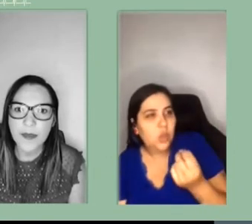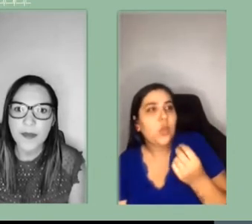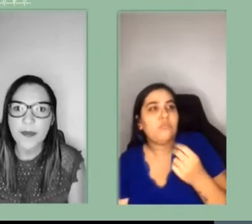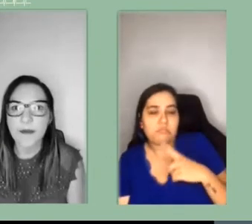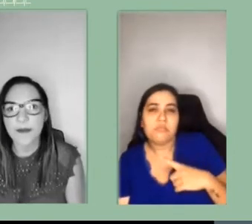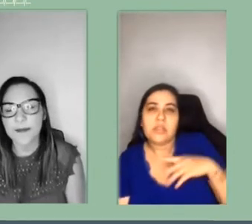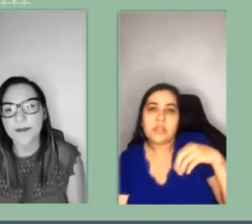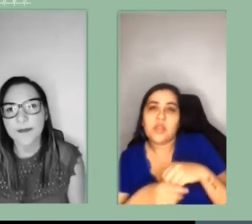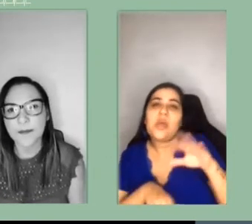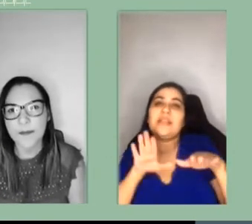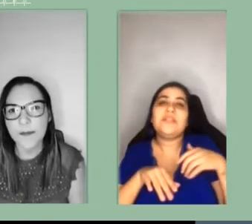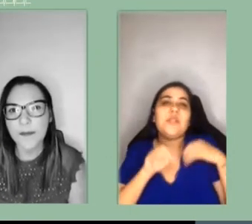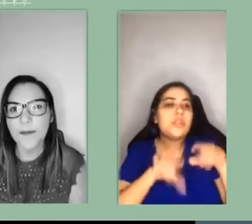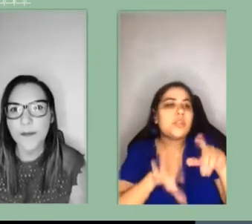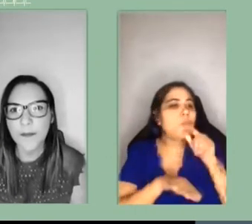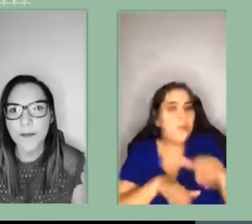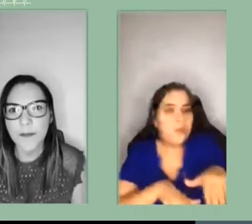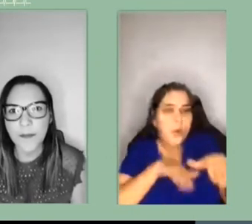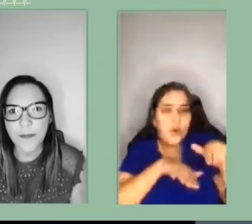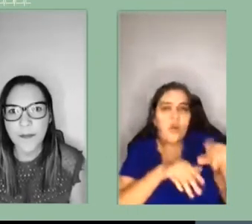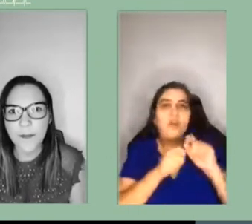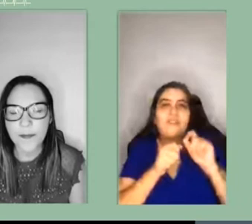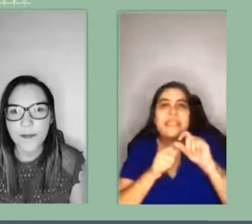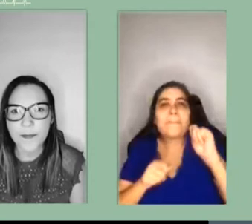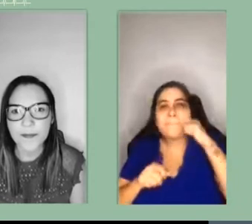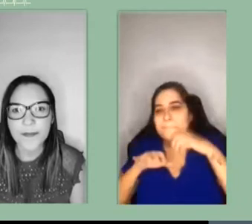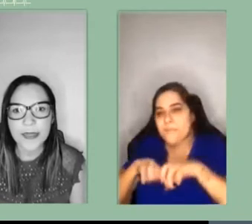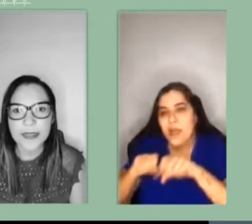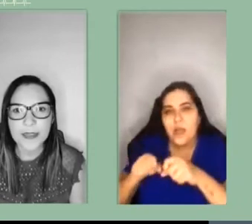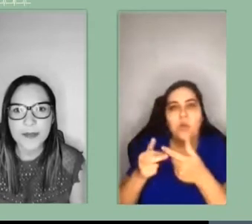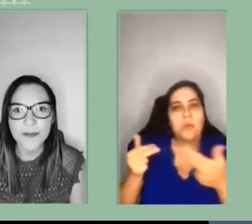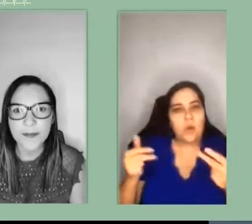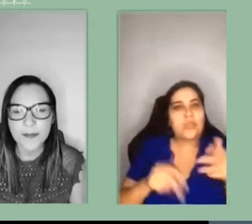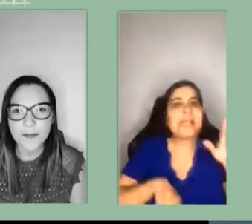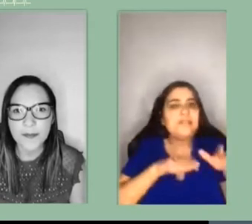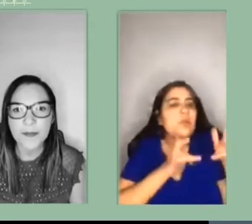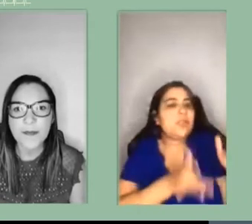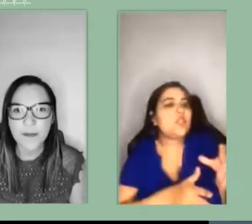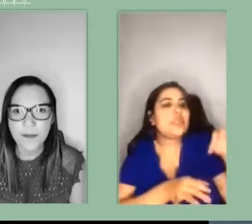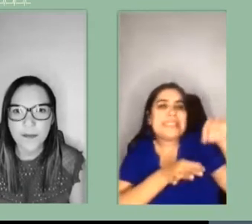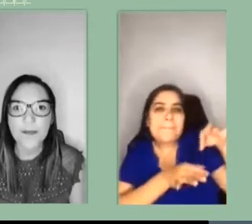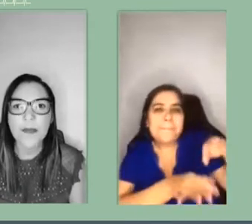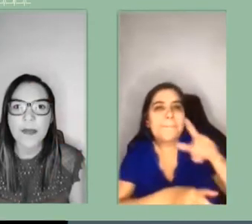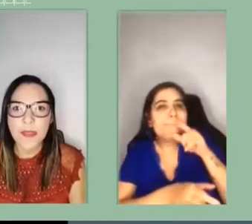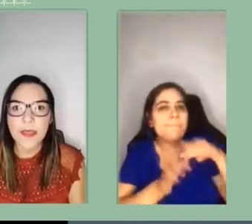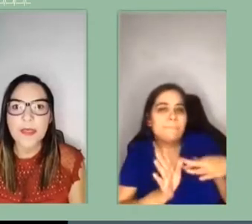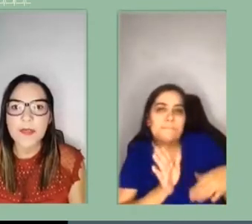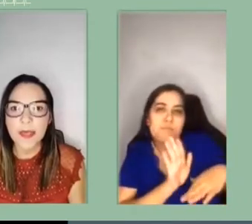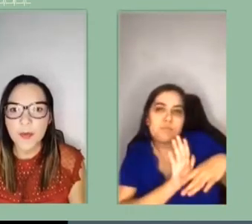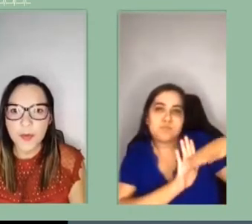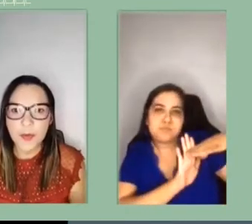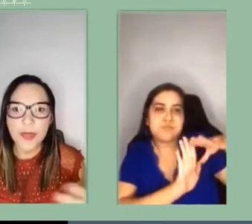pão, alguma coisa. Às vezes eu deixo a semente de molho e ela fica bem gosmentinha mesmo, assim.